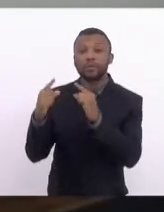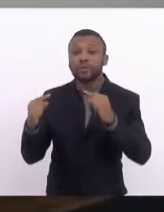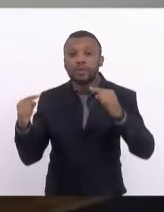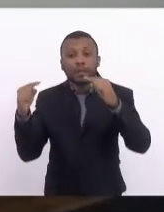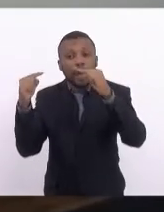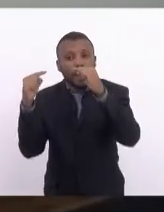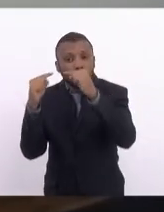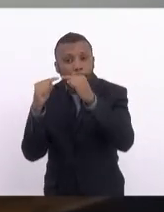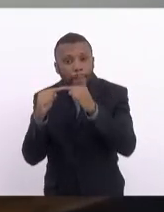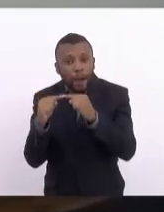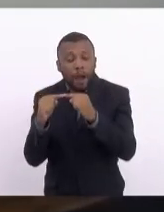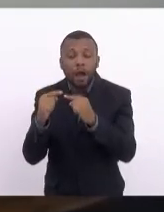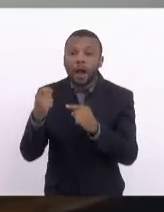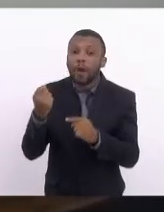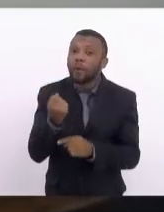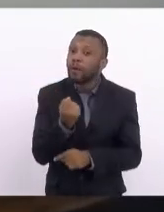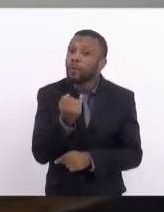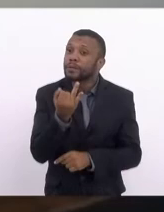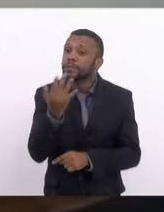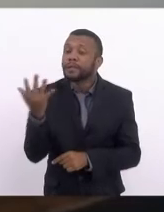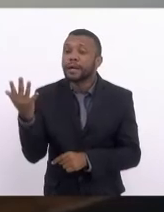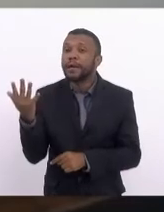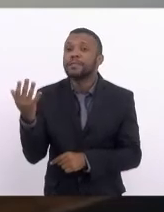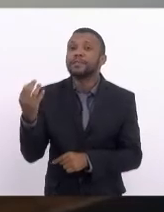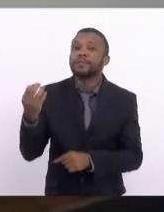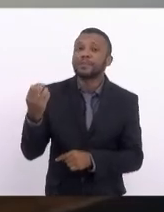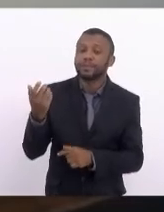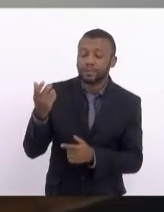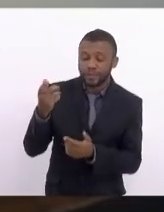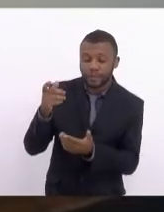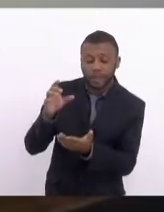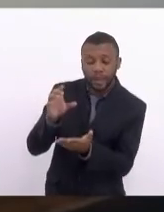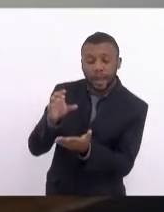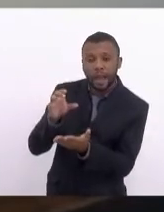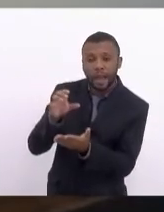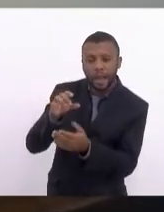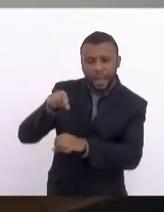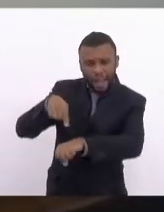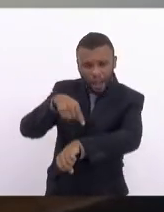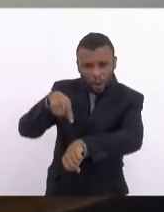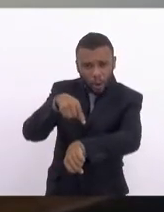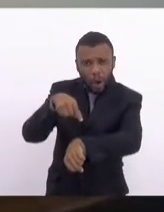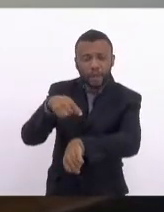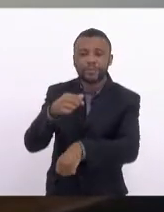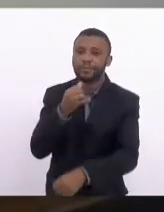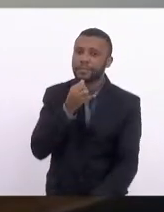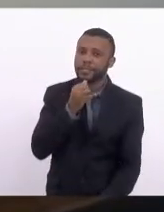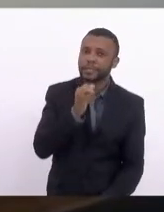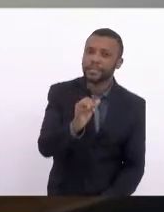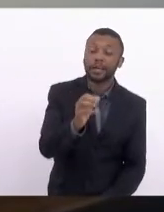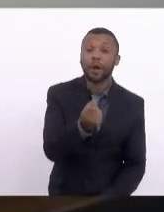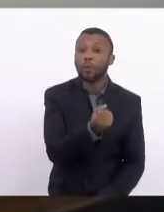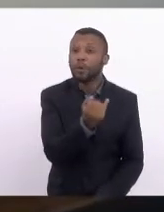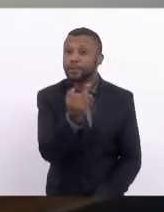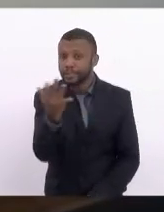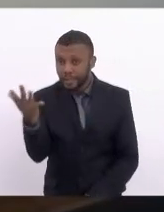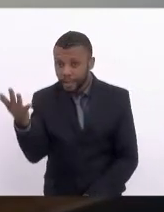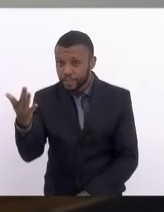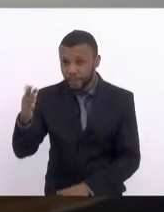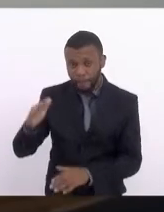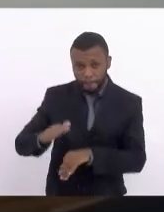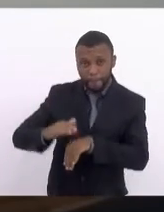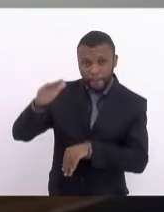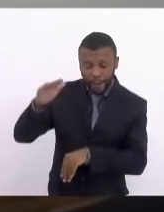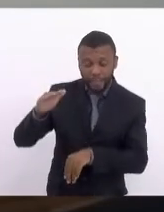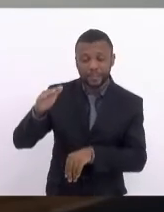número de relógios de energia elétrica instalados na residência. Quanto maior o número de relógios marcadores do